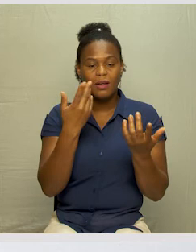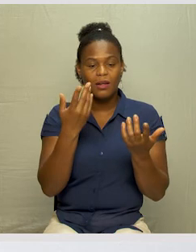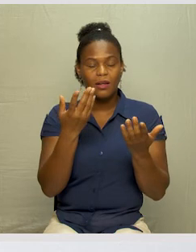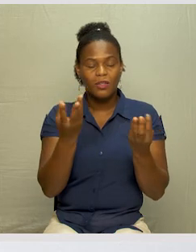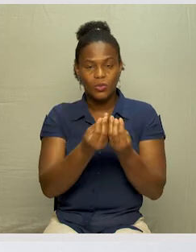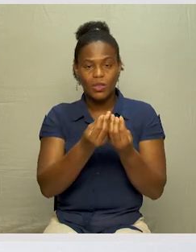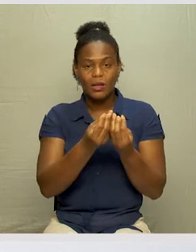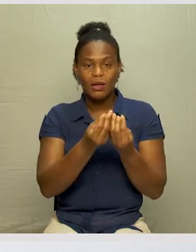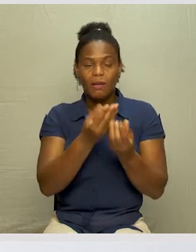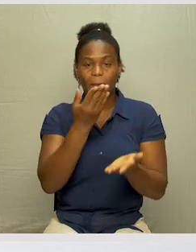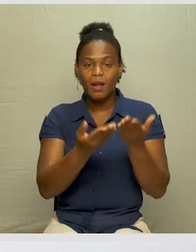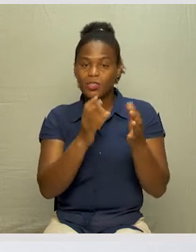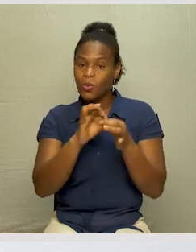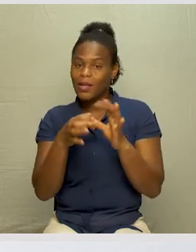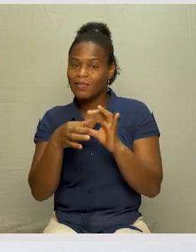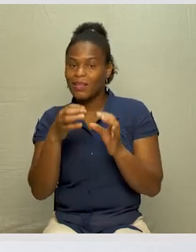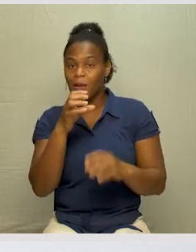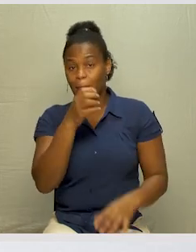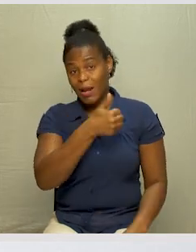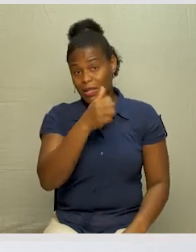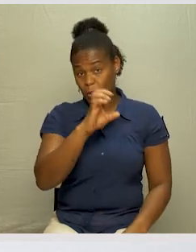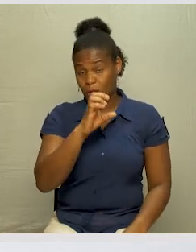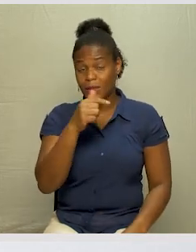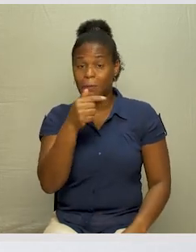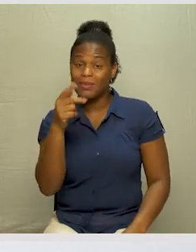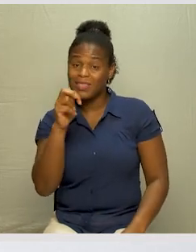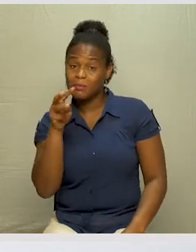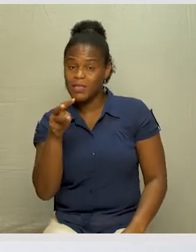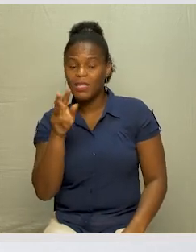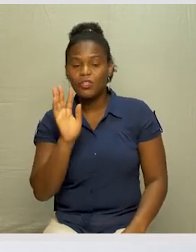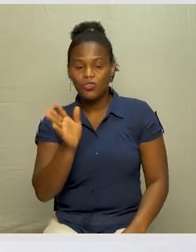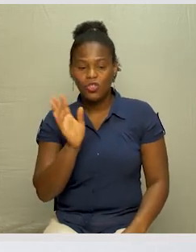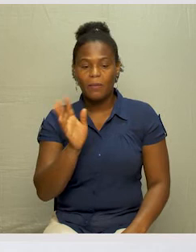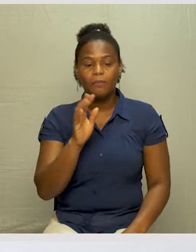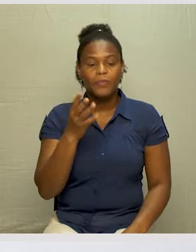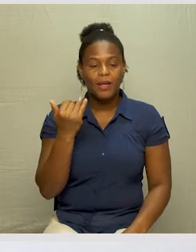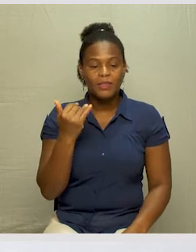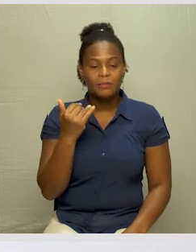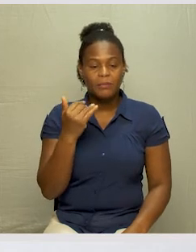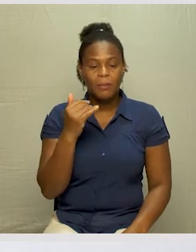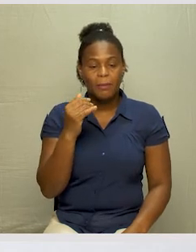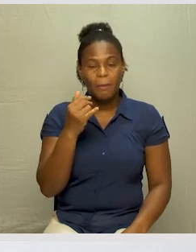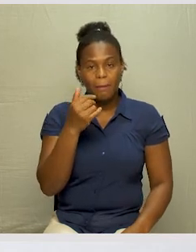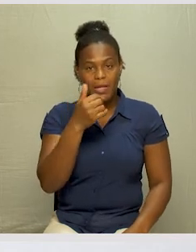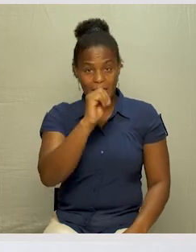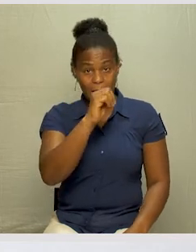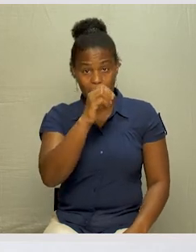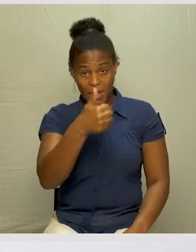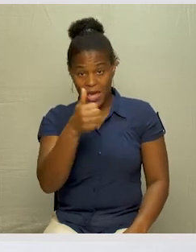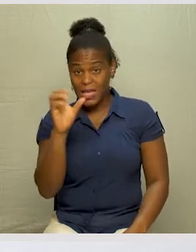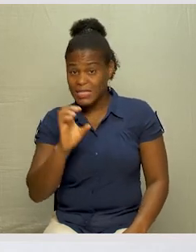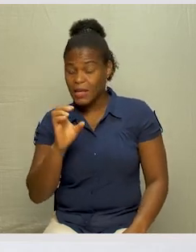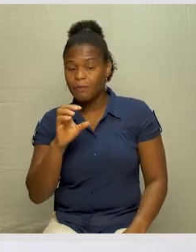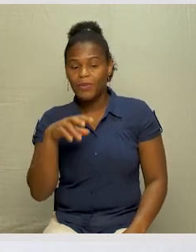da balança corrente, que é menos 3.000, o saldo da balança de capital vocês têm no quadro, que é 2.000, dá um saldo